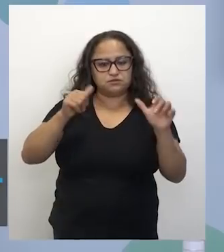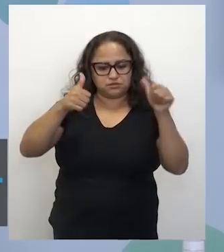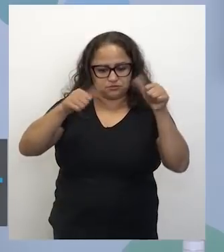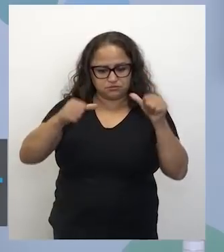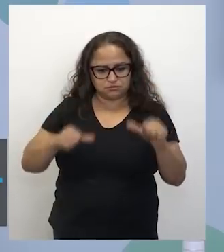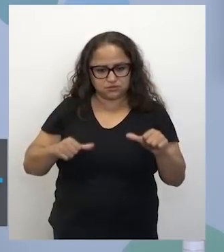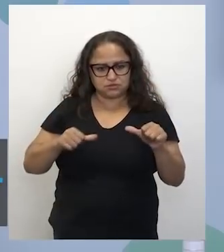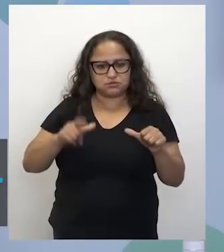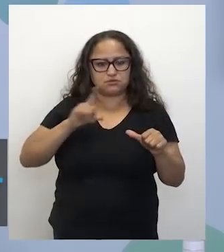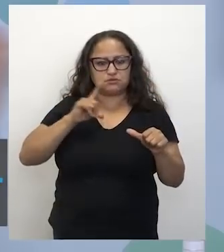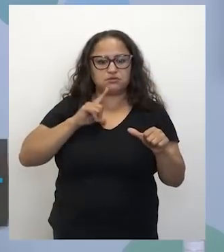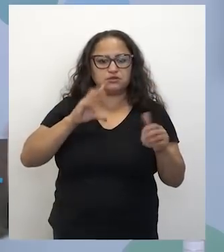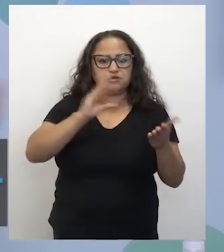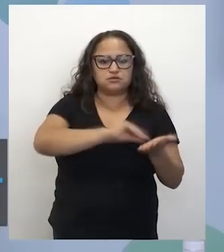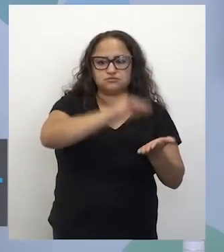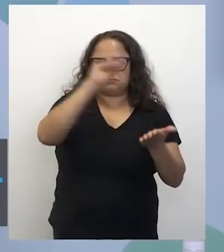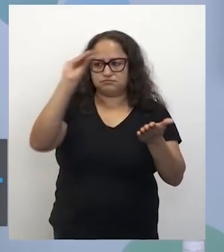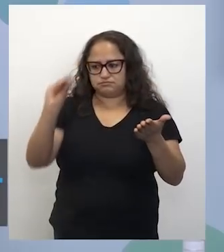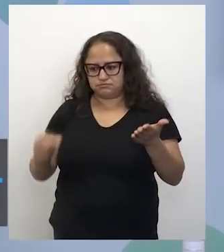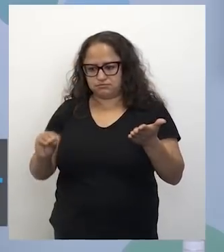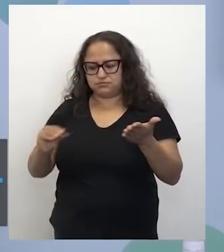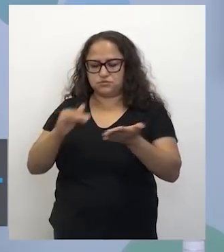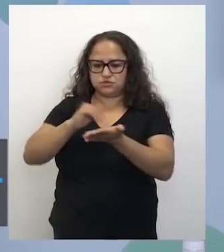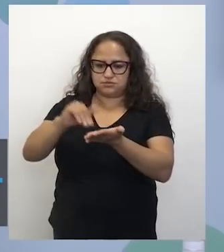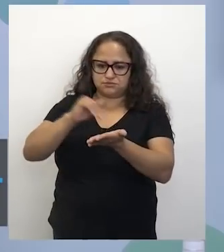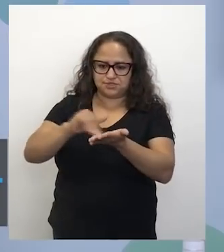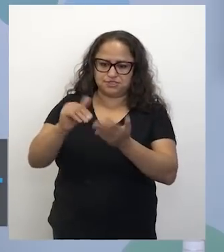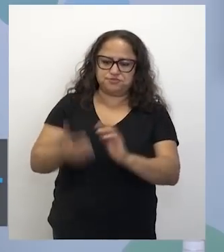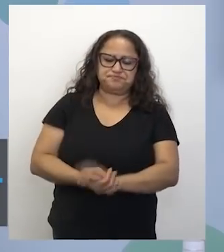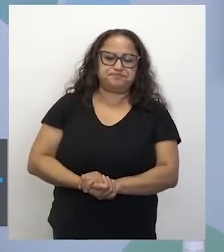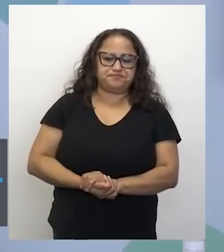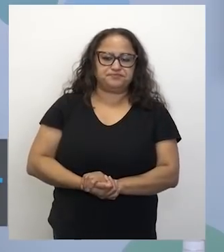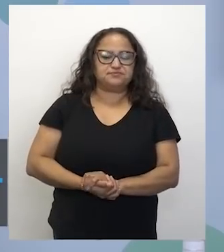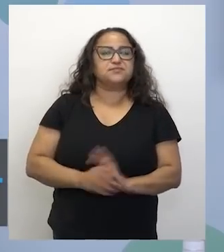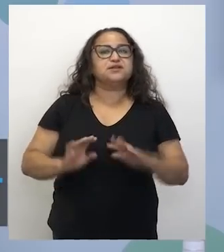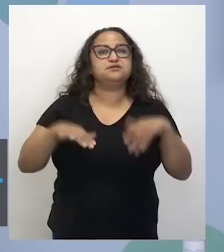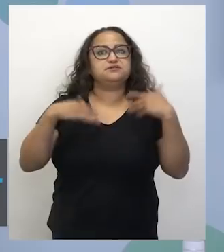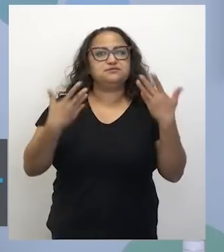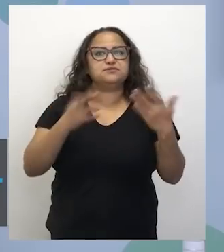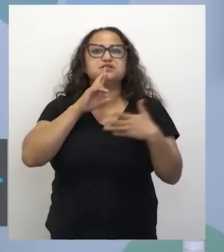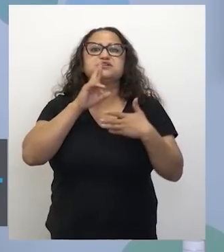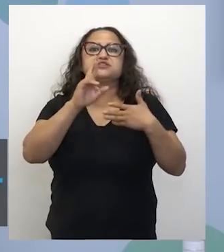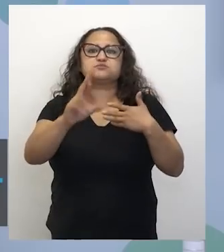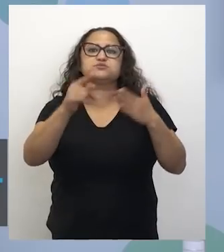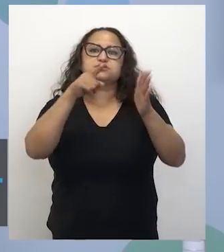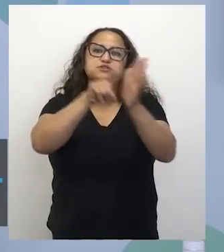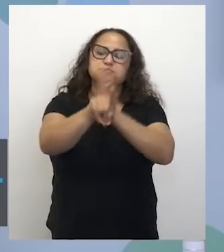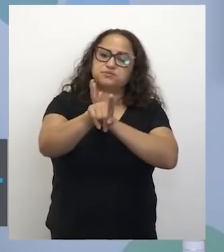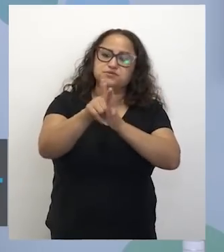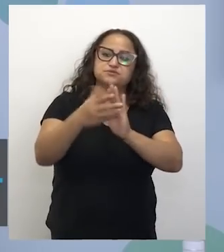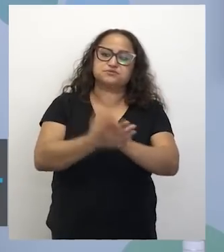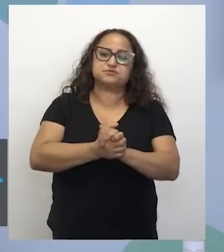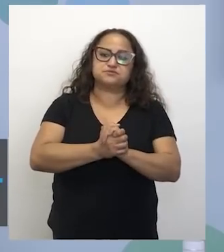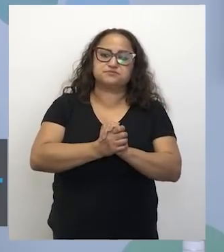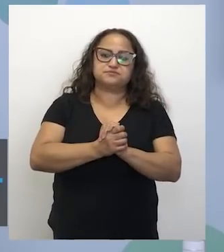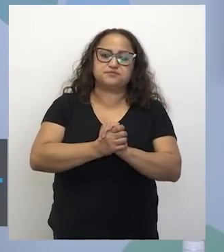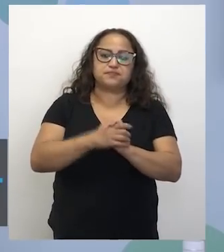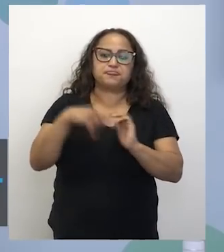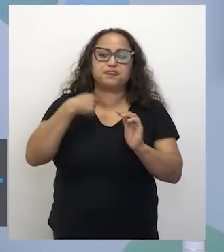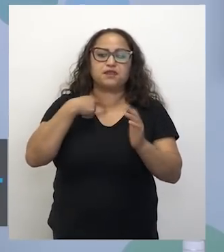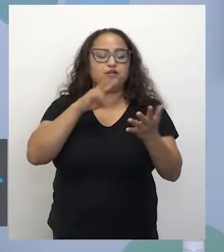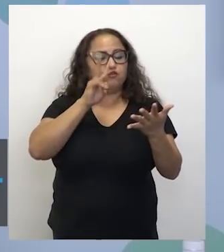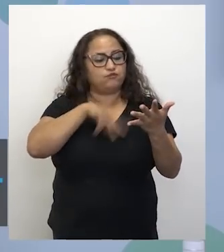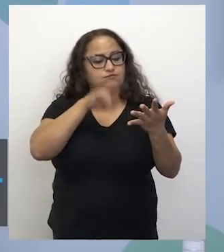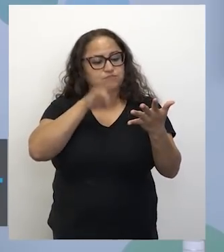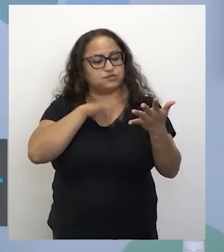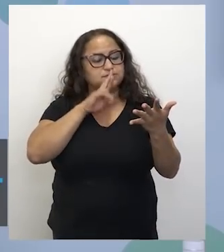sede é passar o que está no caderno do aluno para o sistema. Mas, enfim, respondendo a nossa pergunta, eu vou ler uma